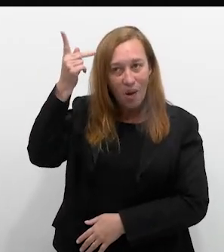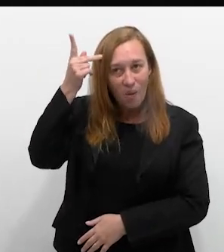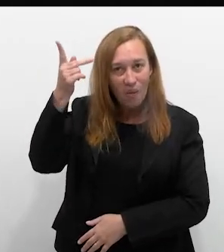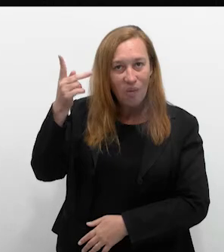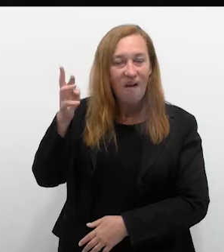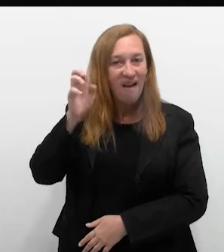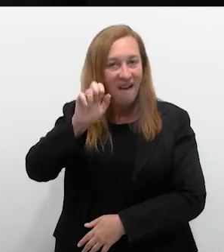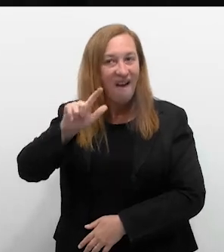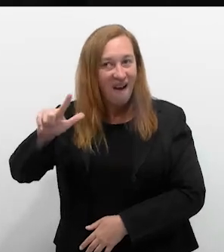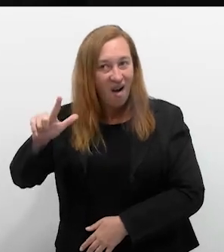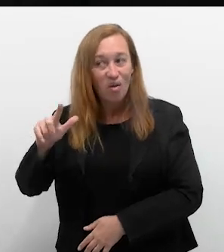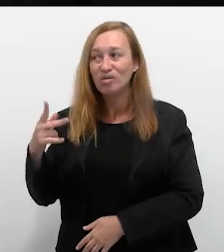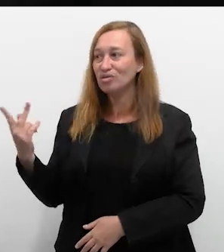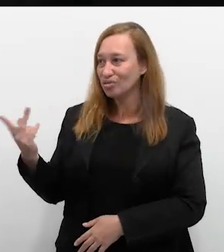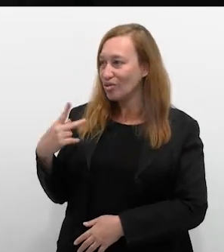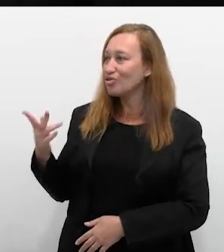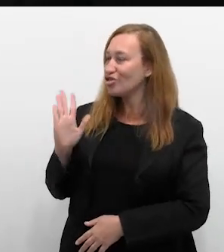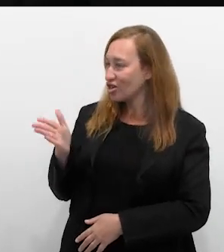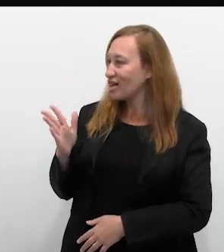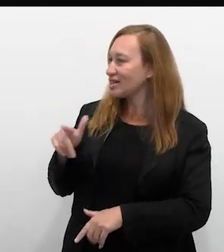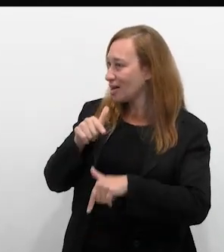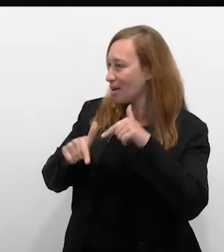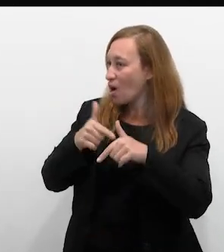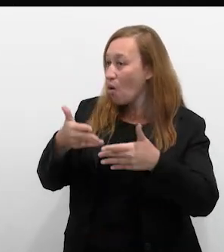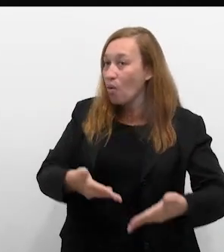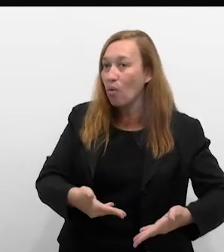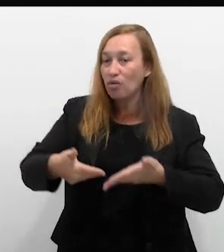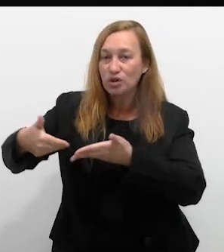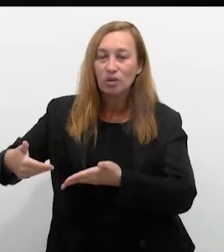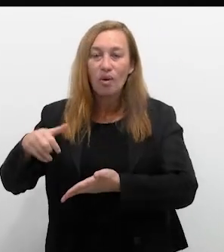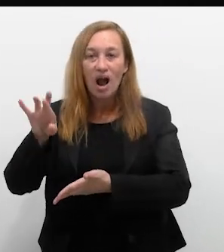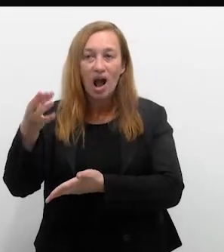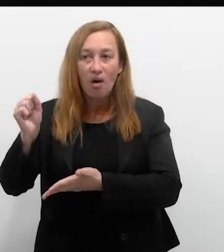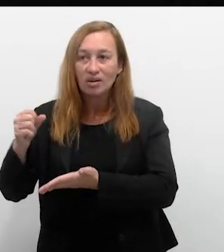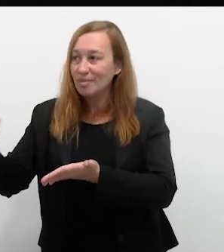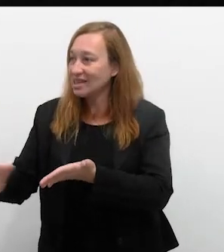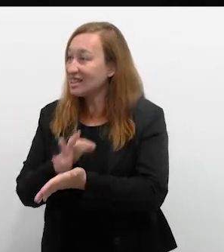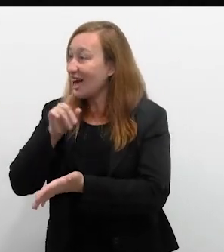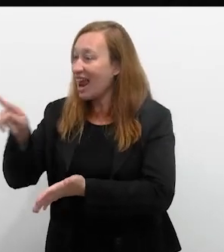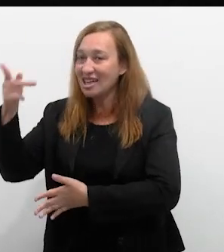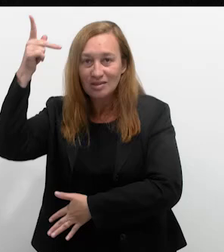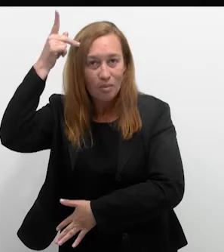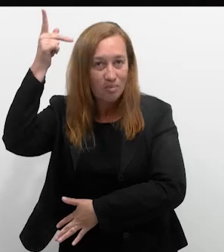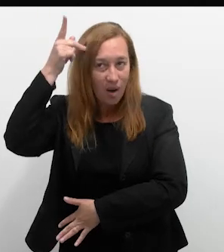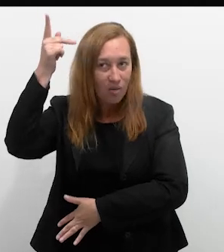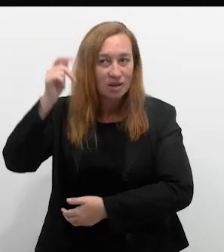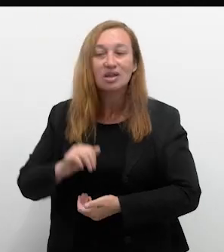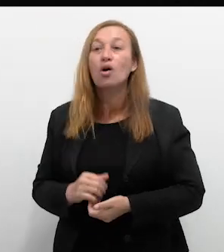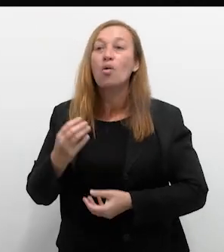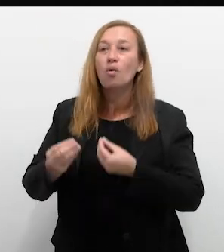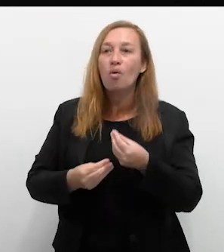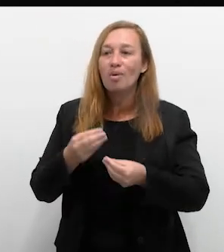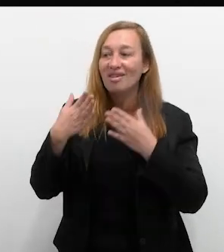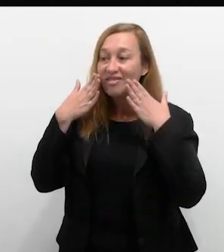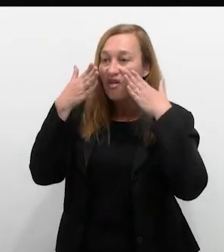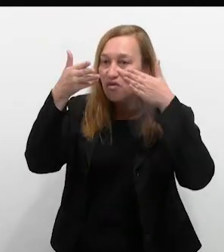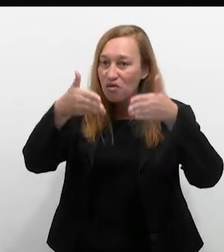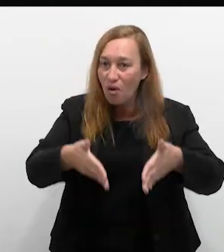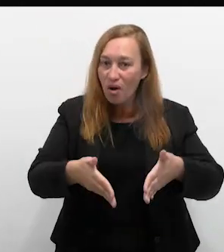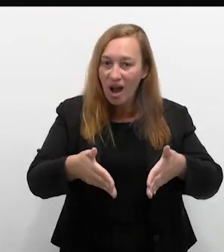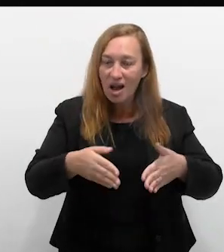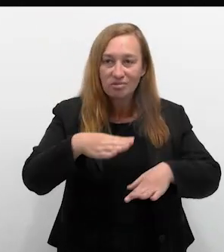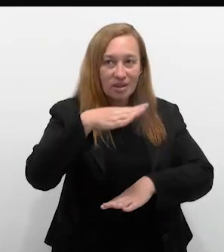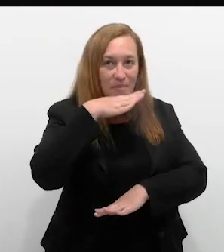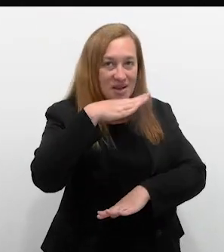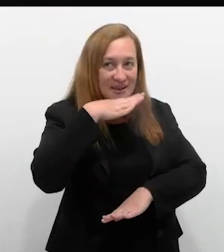já tivemos a oportunidade de trabalhar, Exato. convidou a Rosa para poder assinar o carnaval deles lá em São Paulo. E aí, como ela